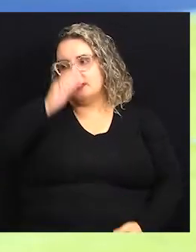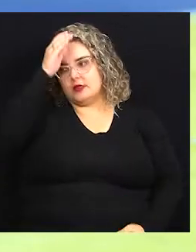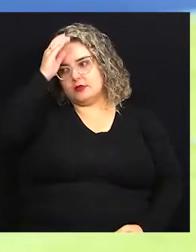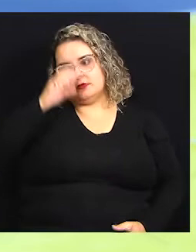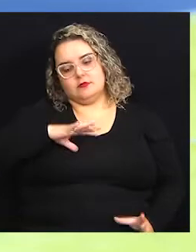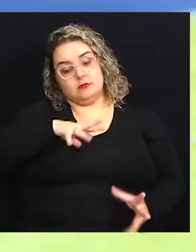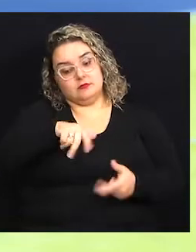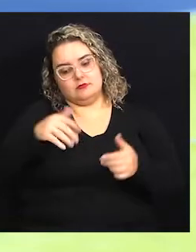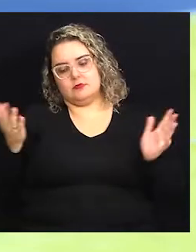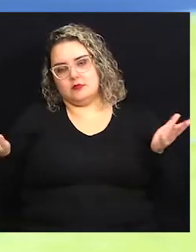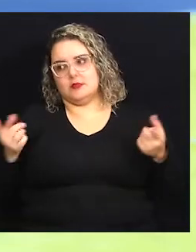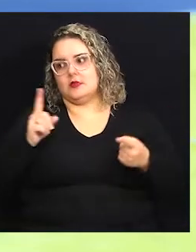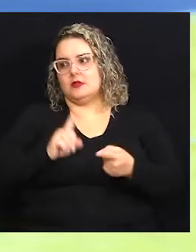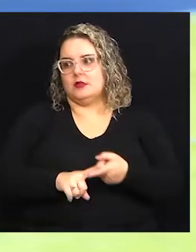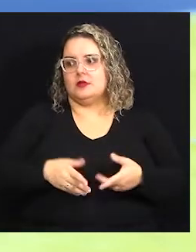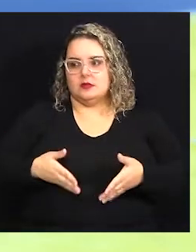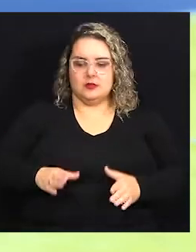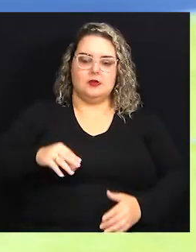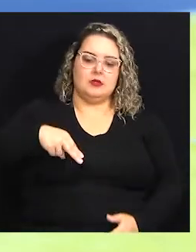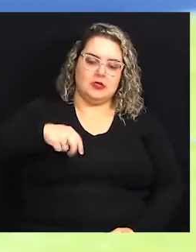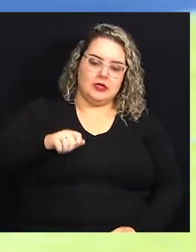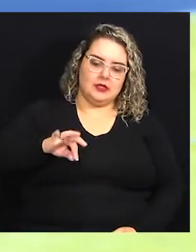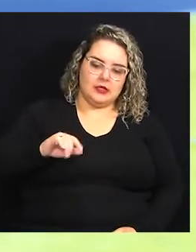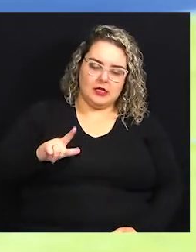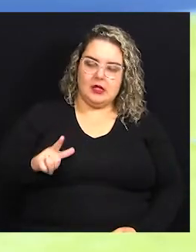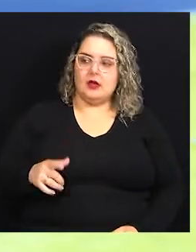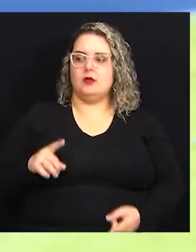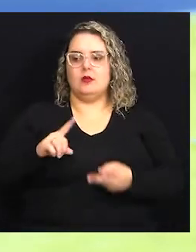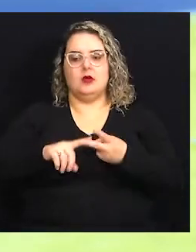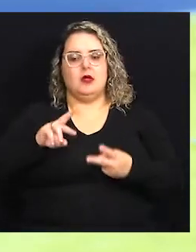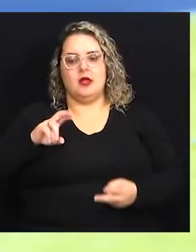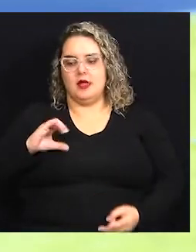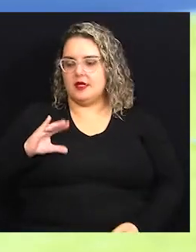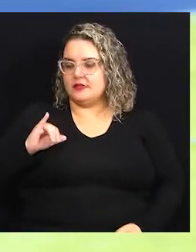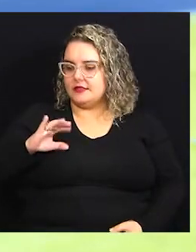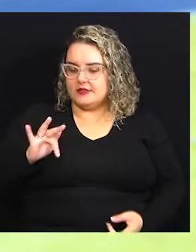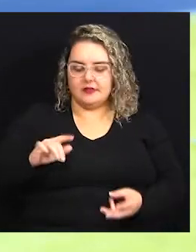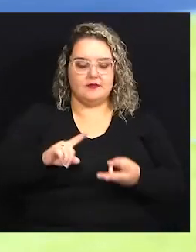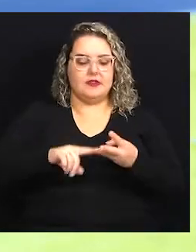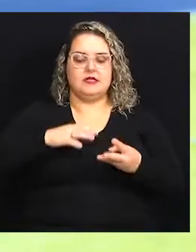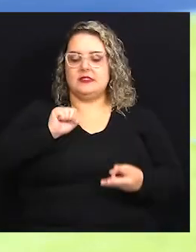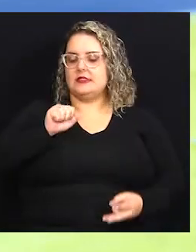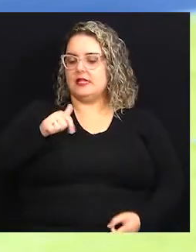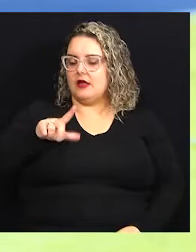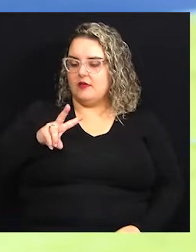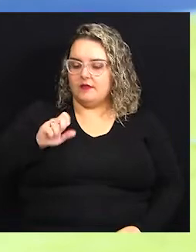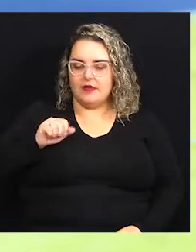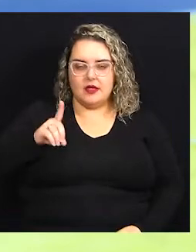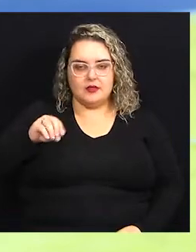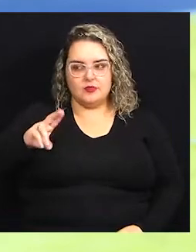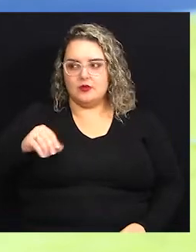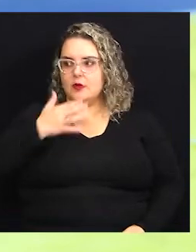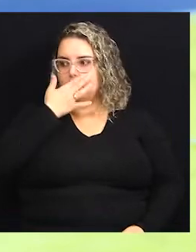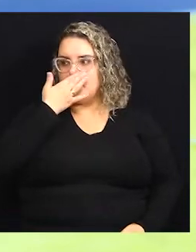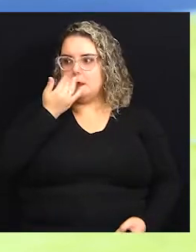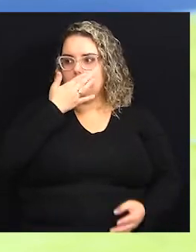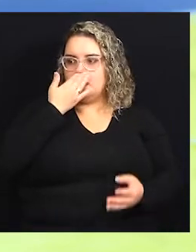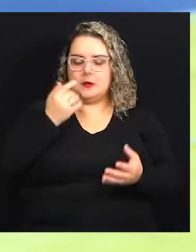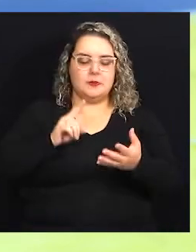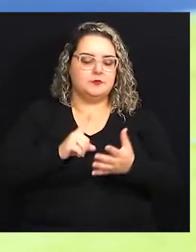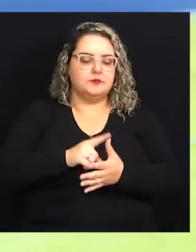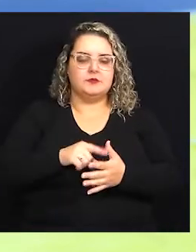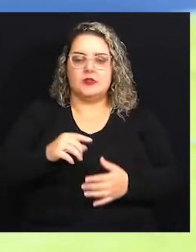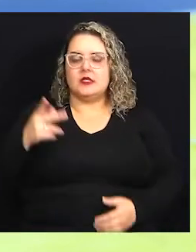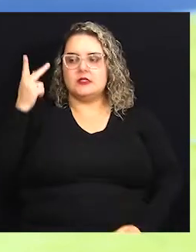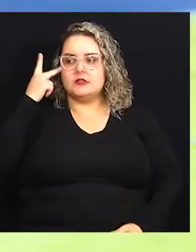Porque você já citou aqui no programa, nasceu em Natal, você já citou Recife, você citou Salvador, cidade de São Paulo quando jogou